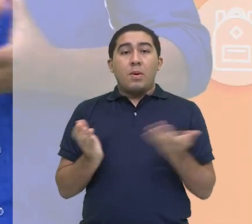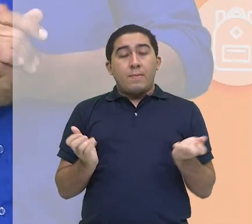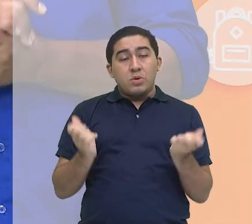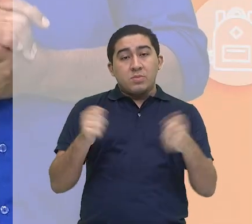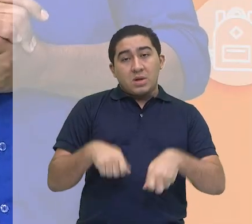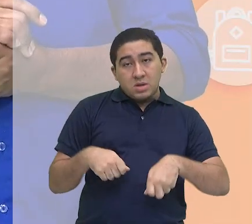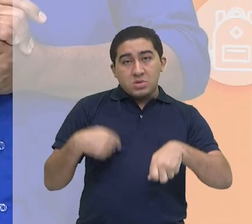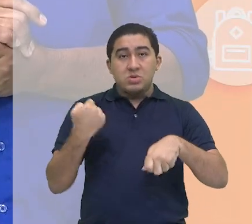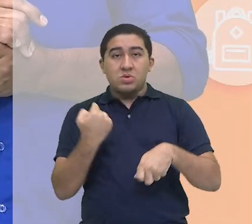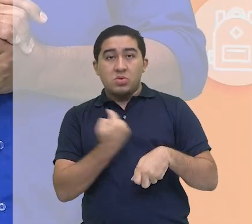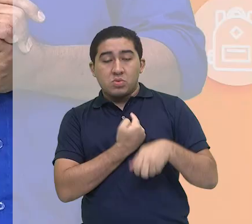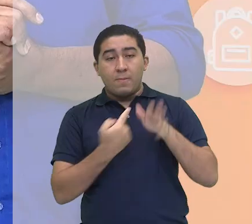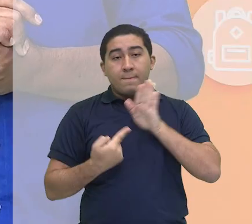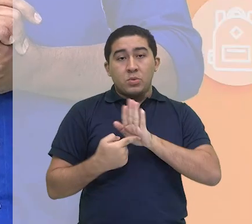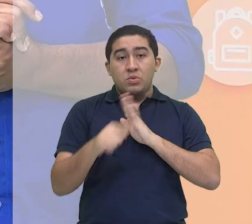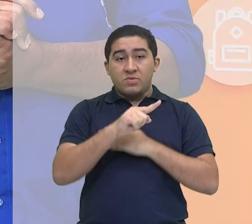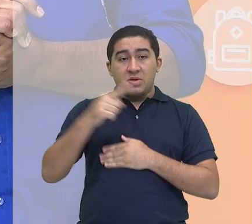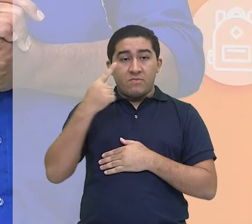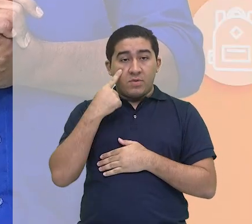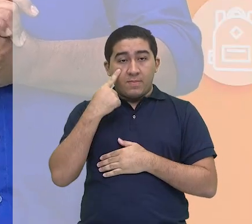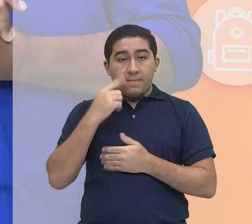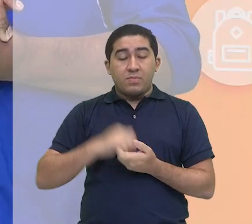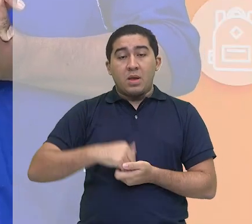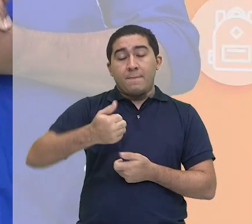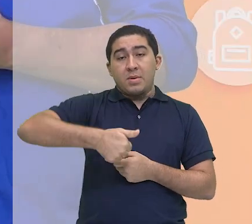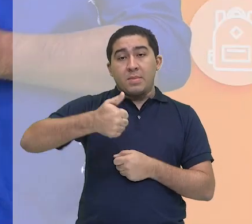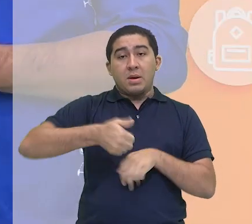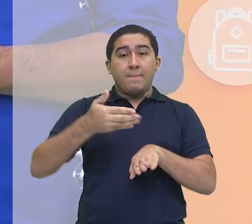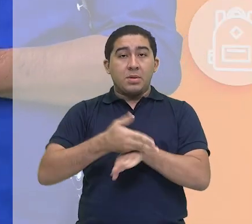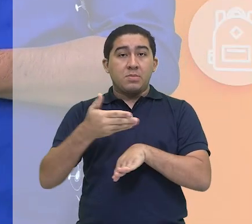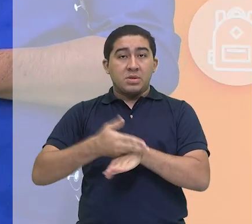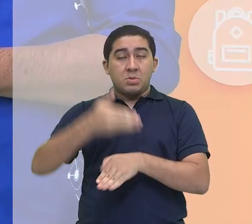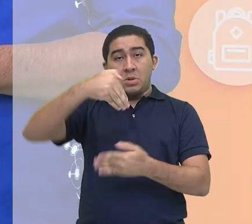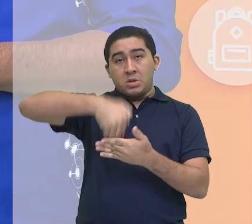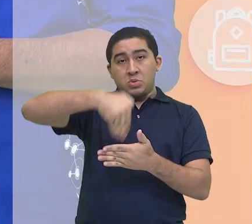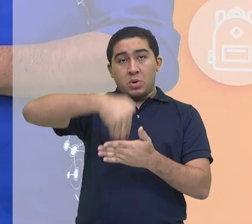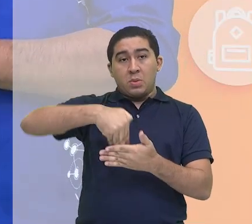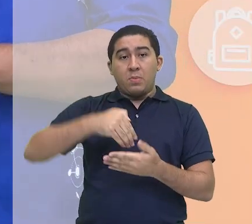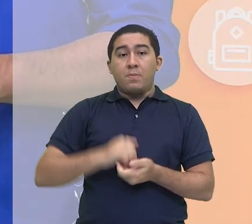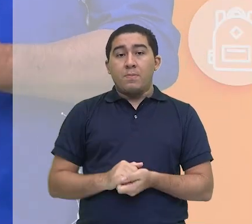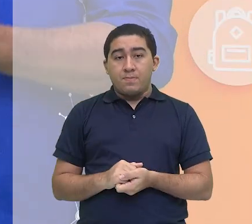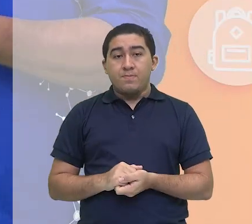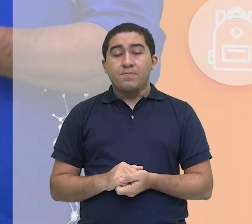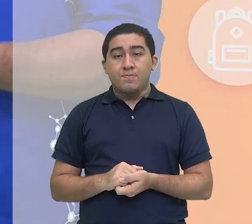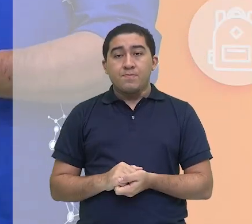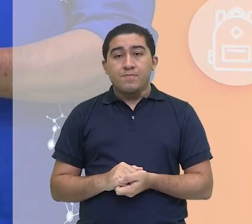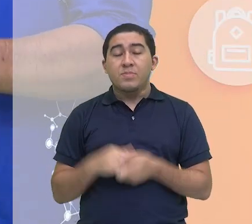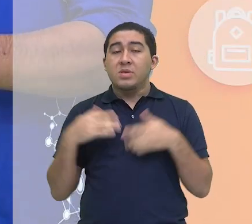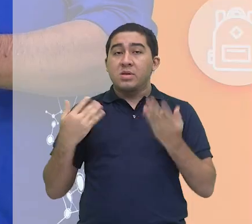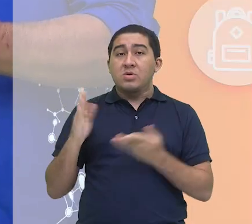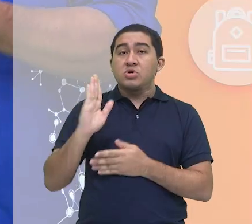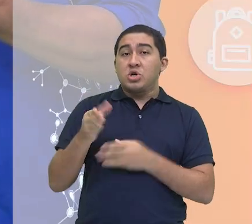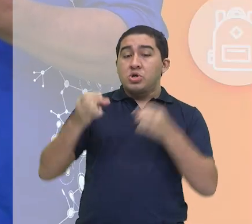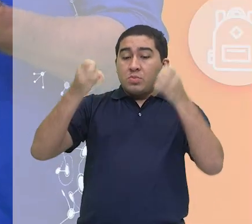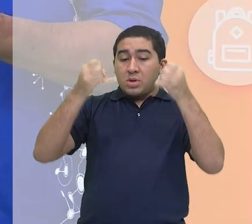trazer para vocês aqui. Primeiro, a participação eleitoral, Então, como nós